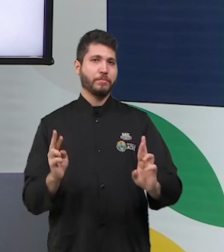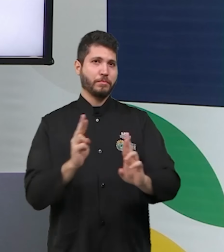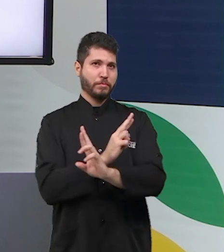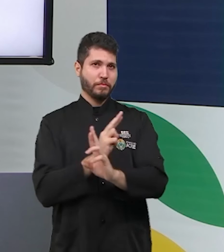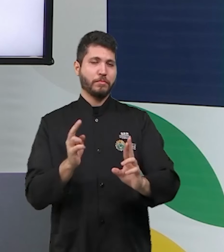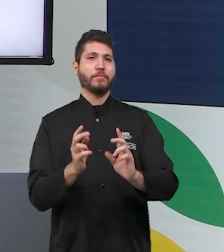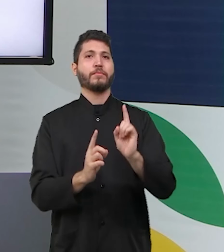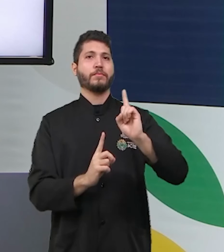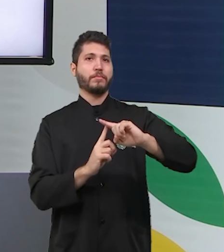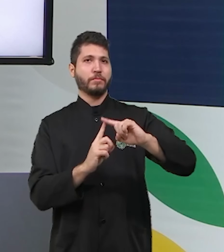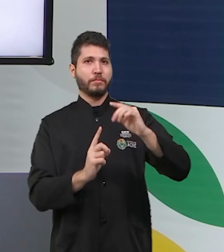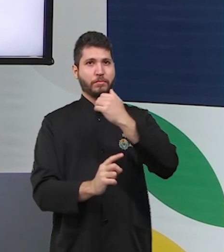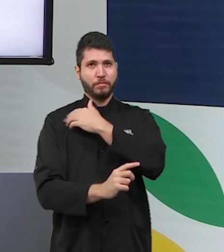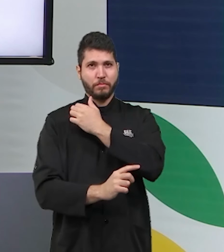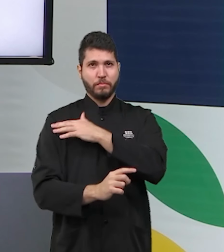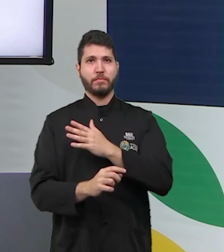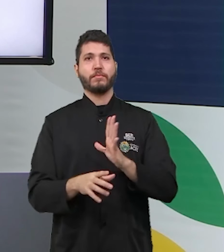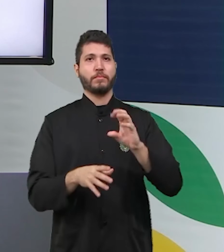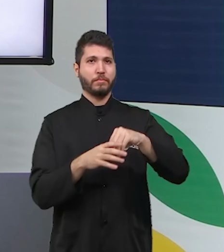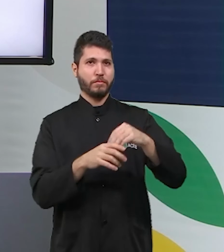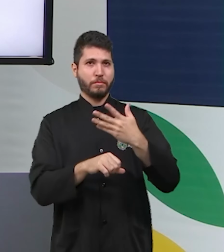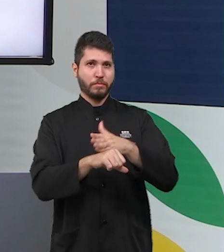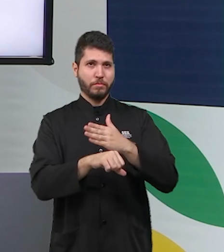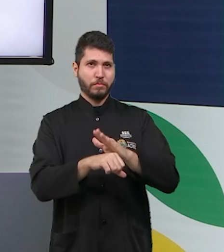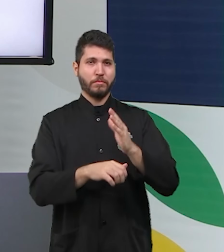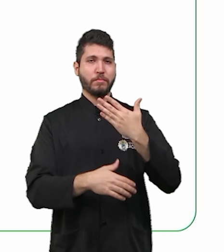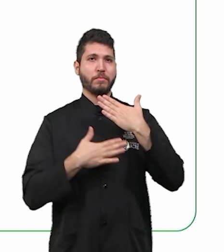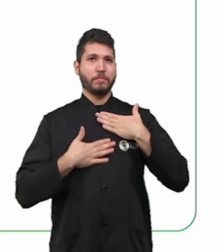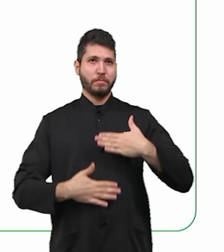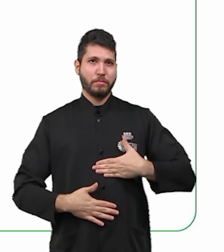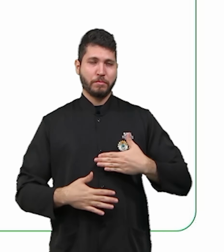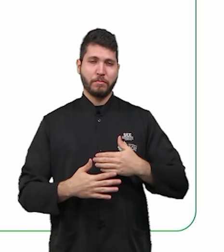preconceitos que existem dentro dessas práticas corporais.